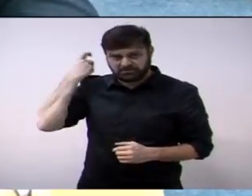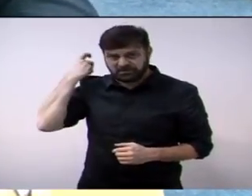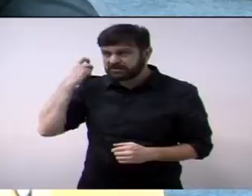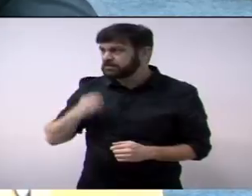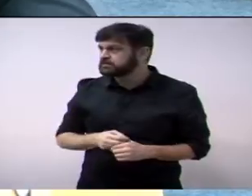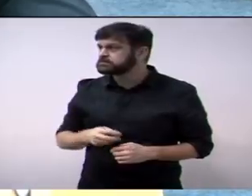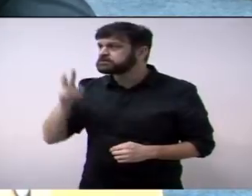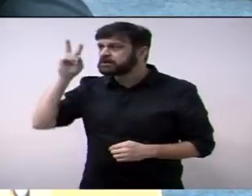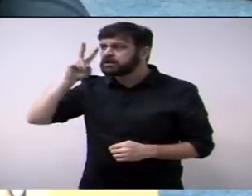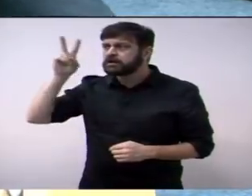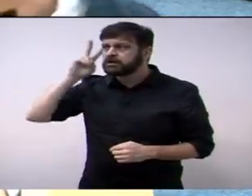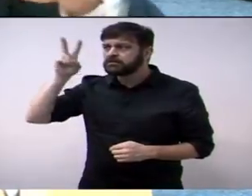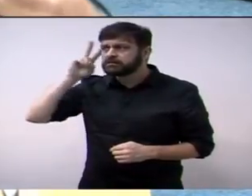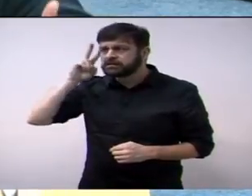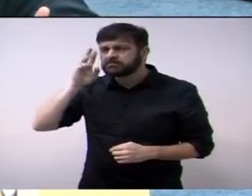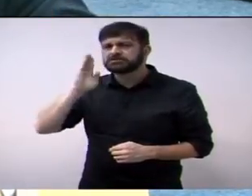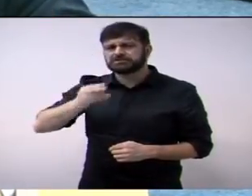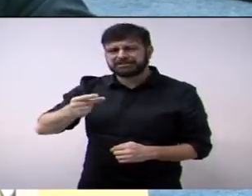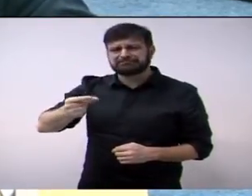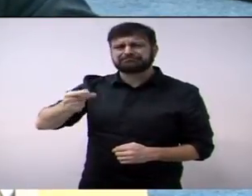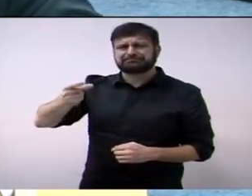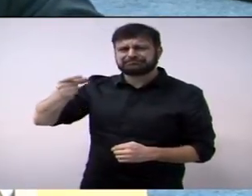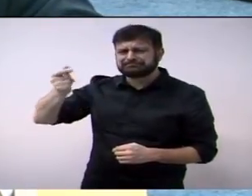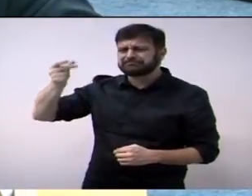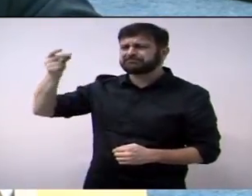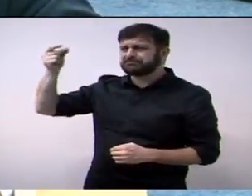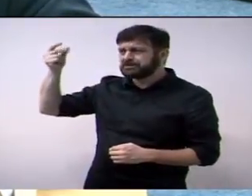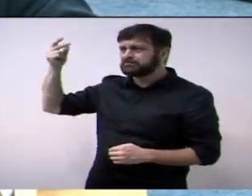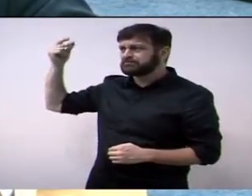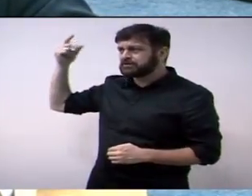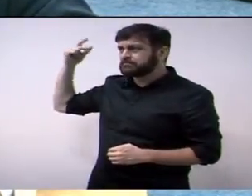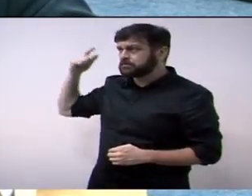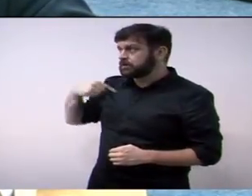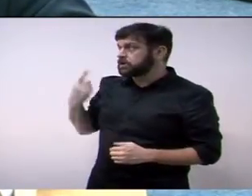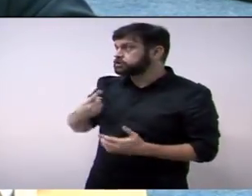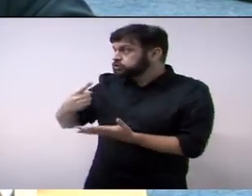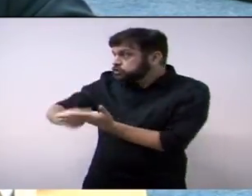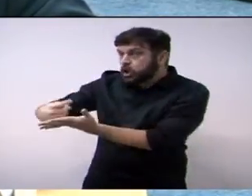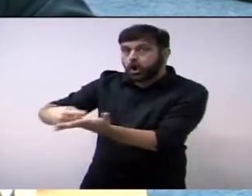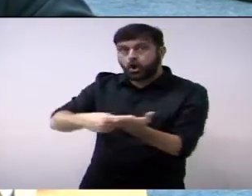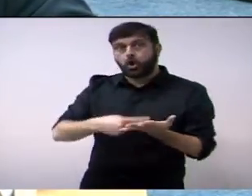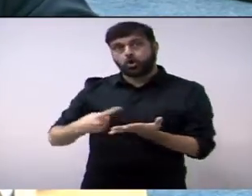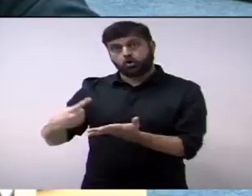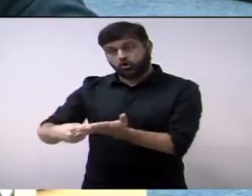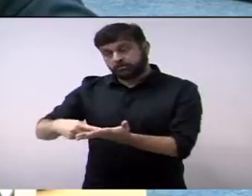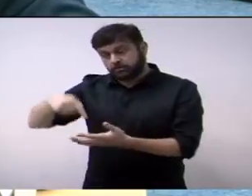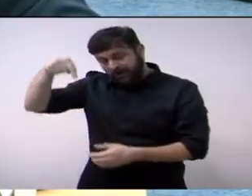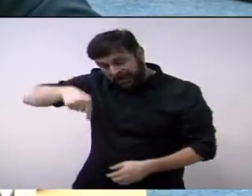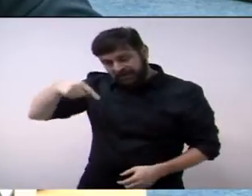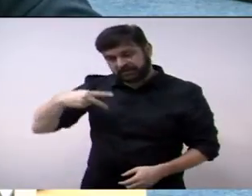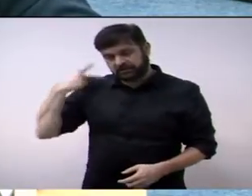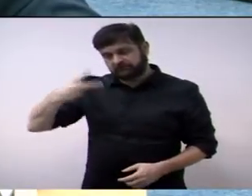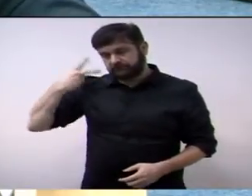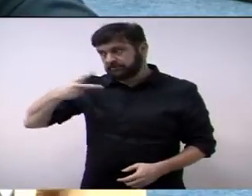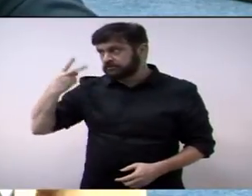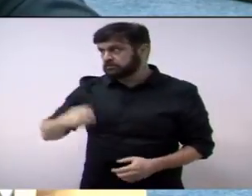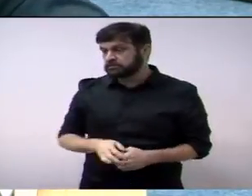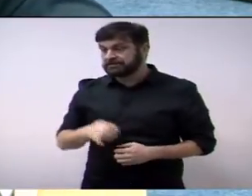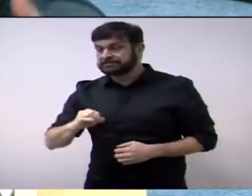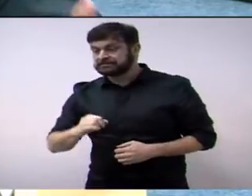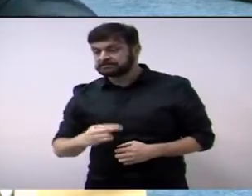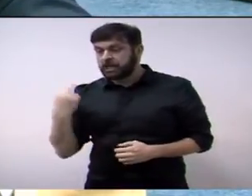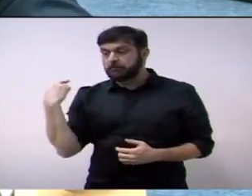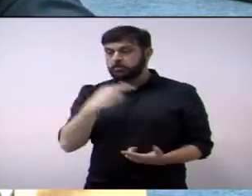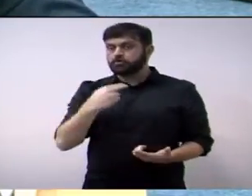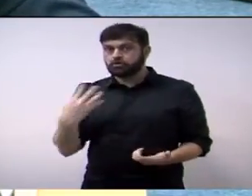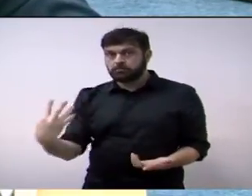passada, eu me recordo que isso aí era de outras legislaturas, do acordo de cavalheiros que existia dentro dessa casa, quando era um citado e